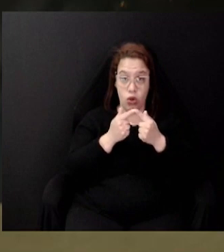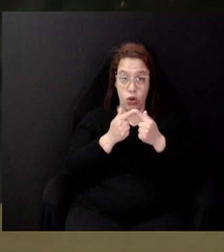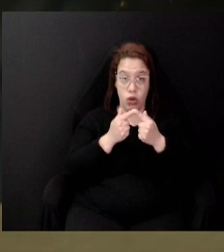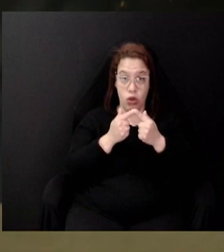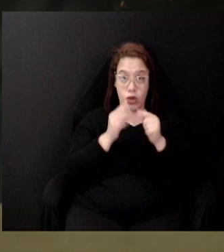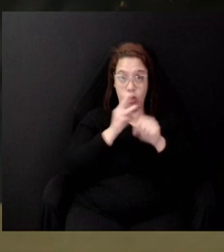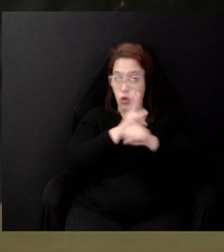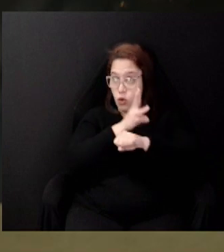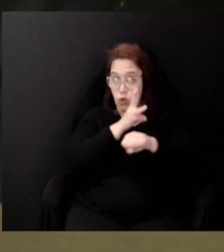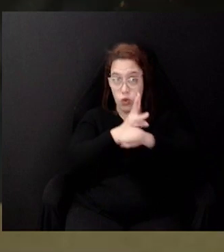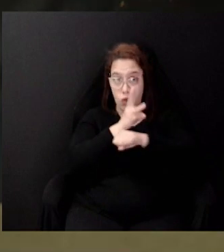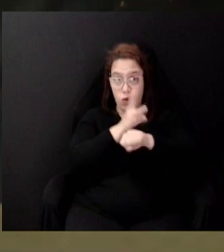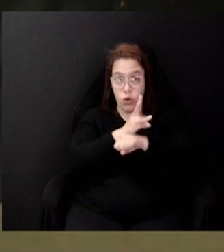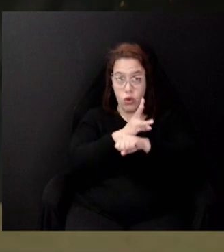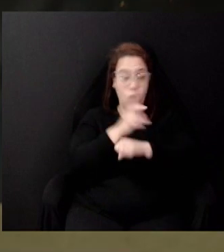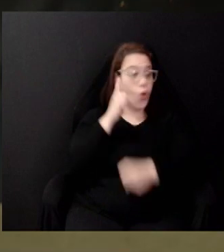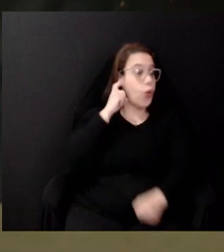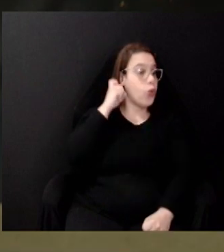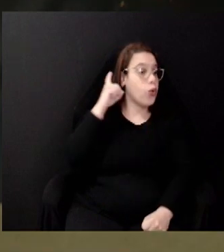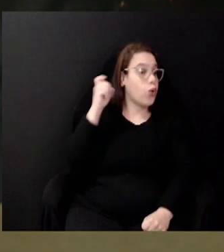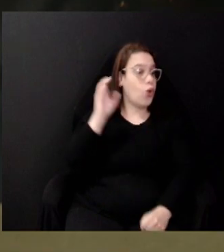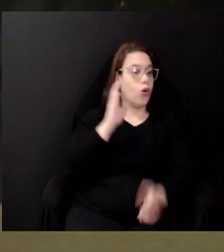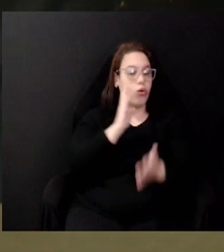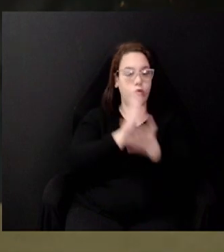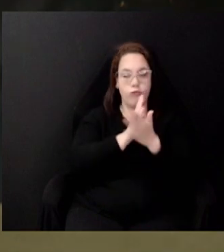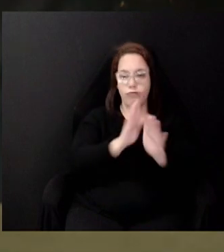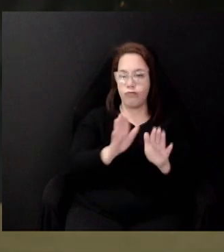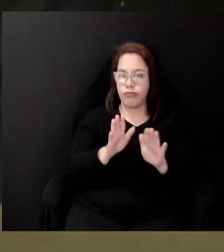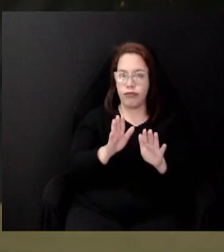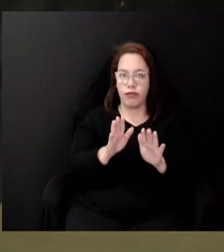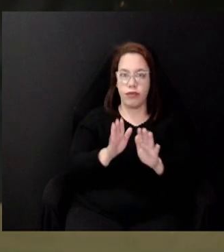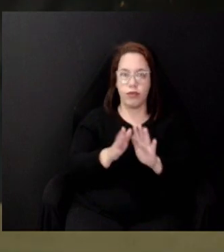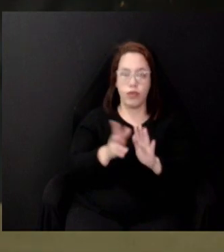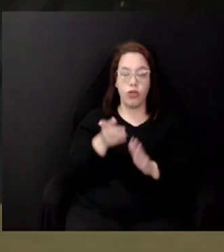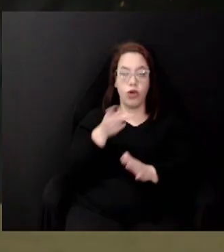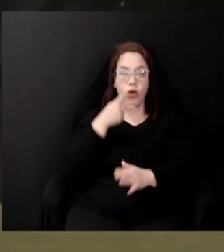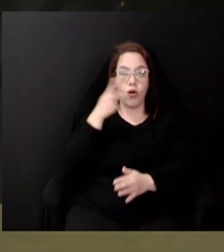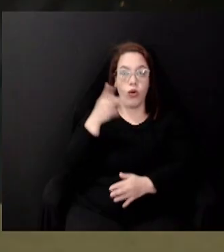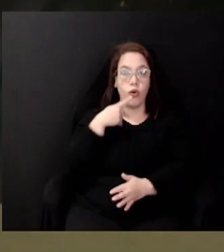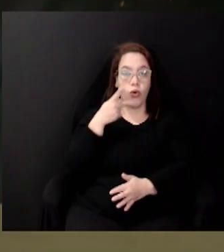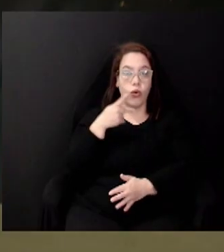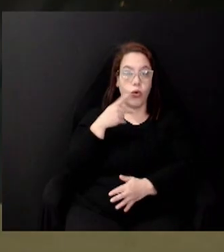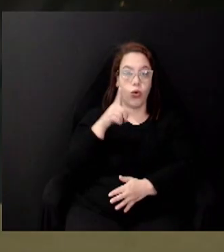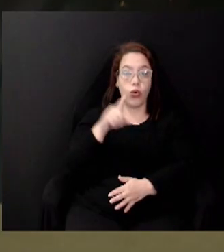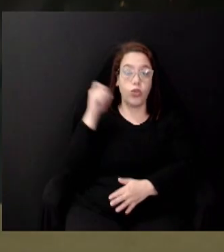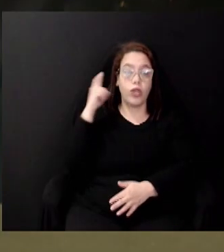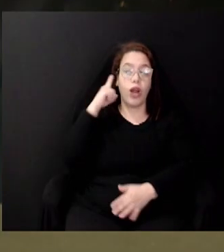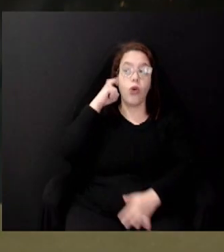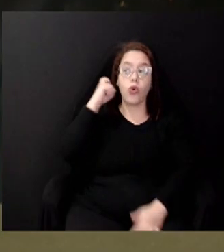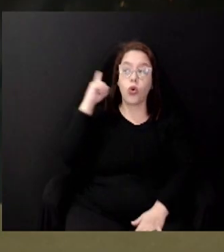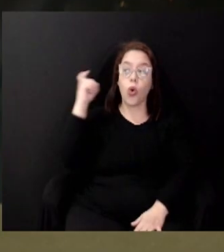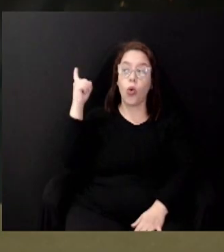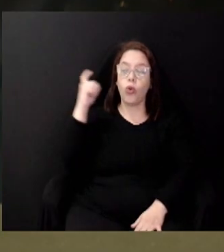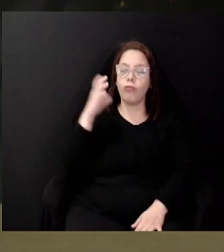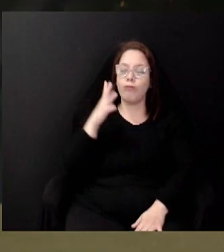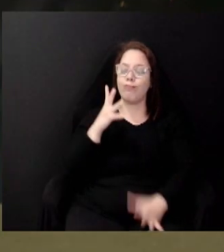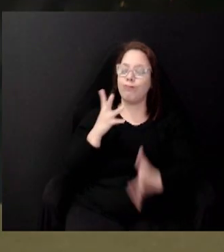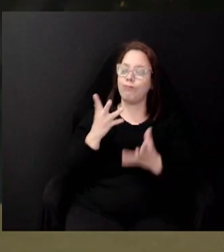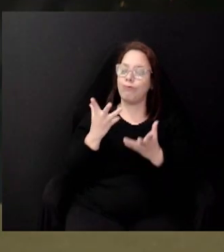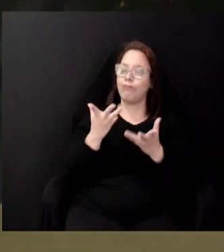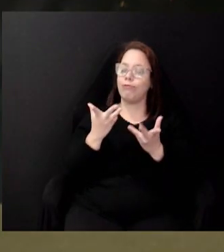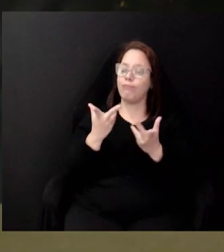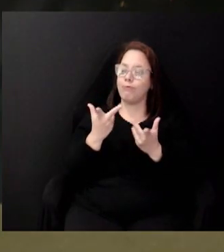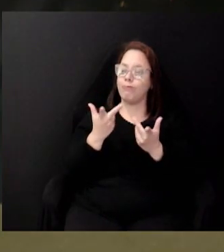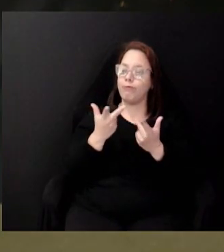eu tirei o som, porque, gente, eu vou falar um negócio para vocês, esse negócio de tirar o som é maravilhoso, porque